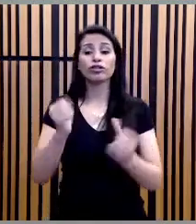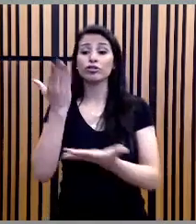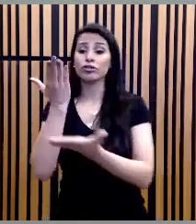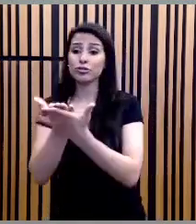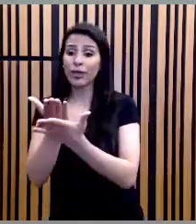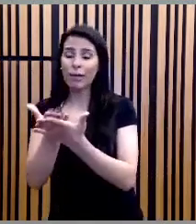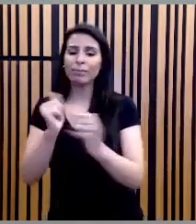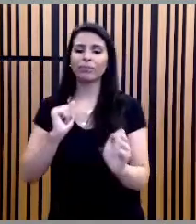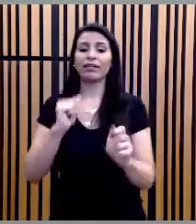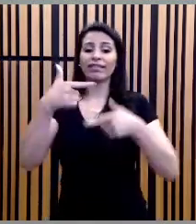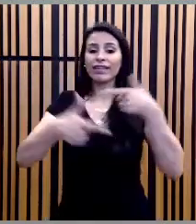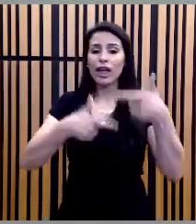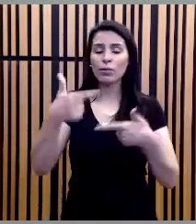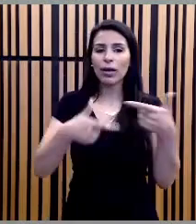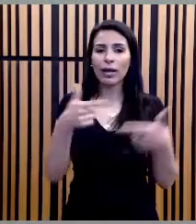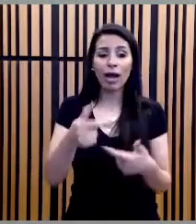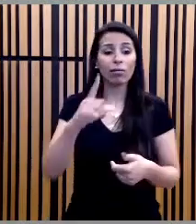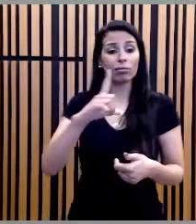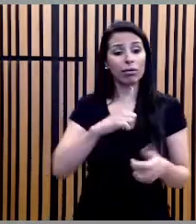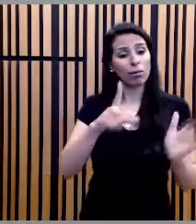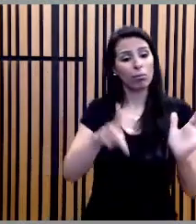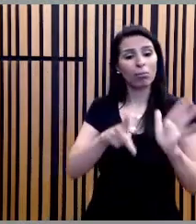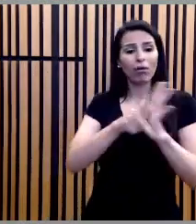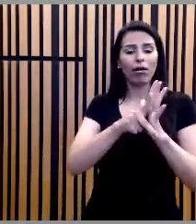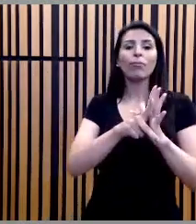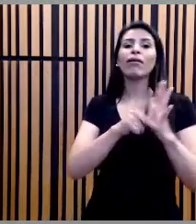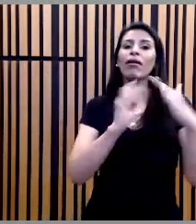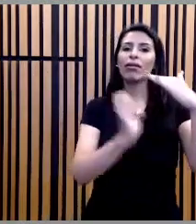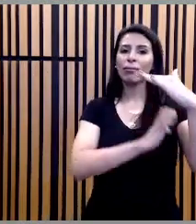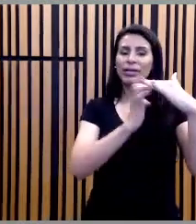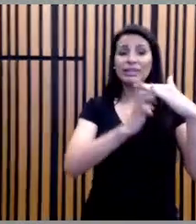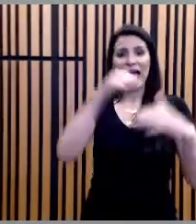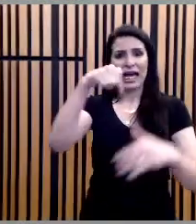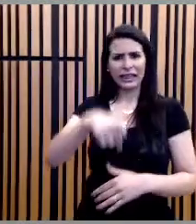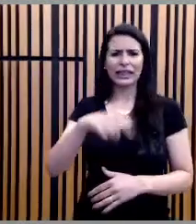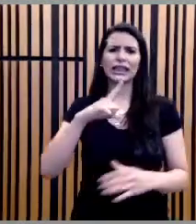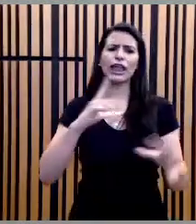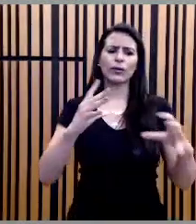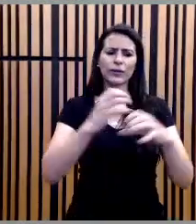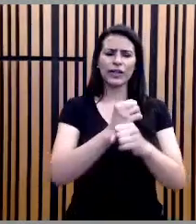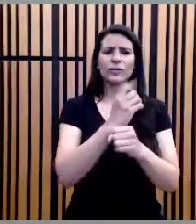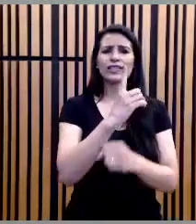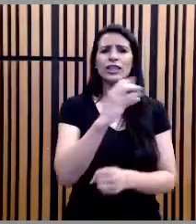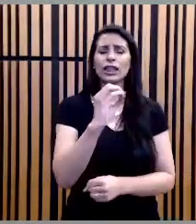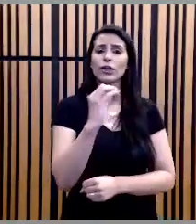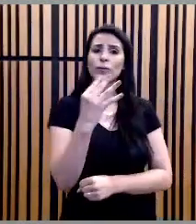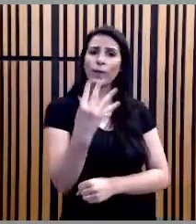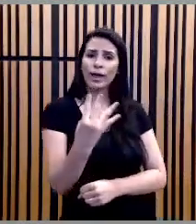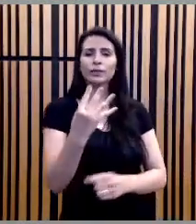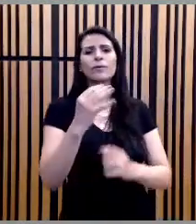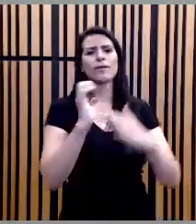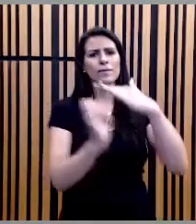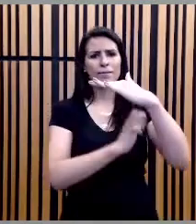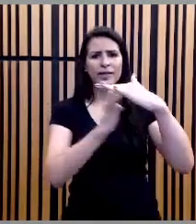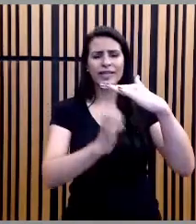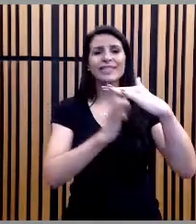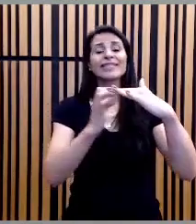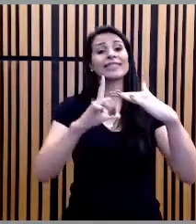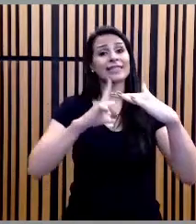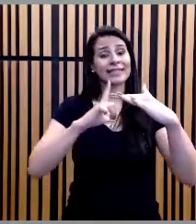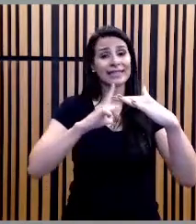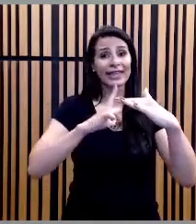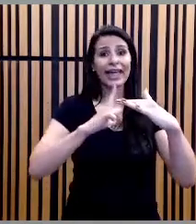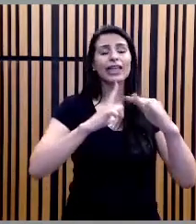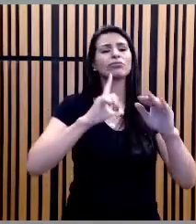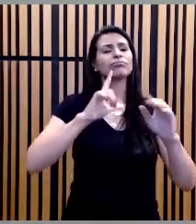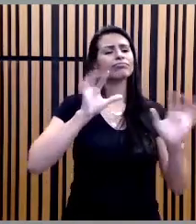empresa. Dessas 104 empresas que a gente tem aqui hoje, pessoal, todas elas são de base tecnológica. O parque é de